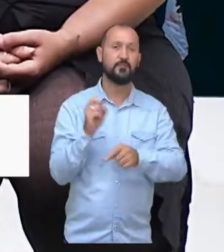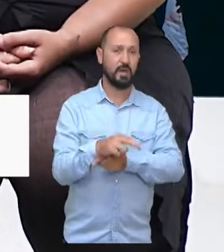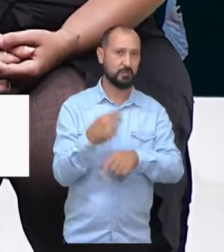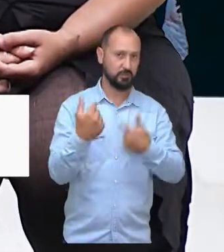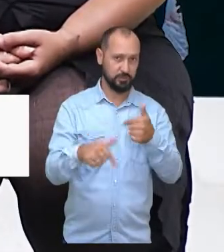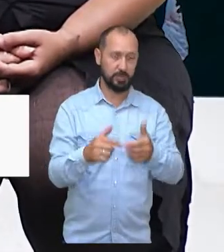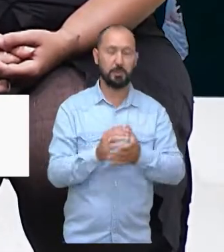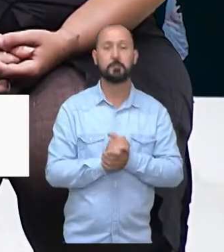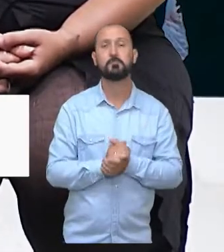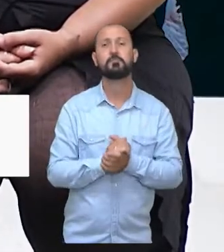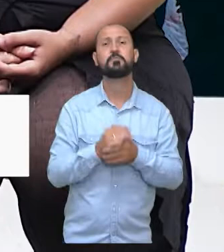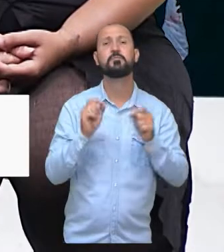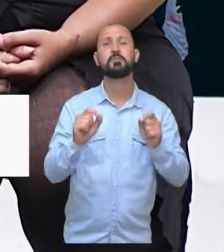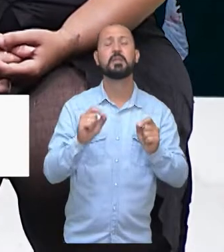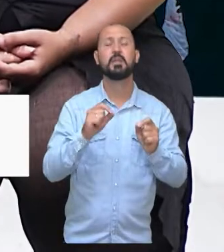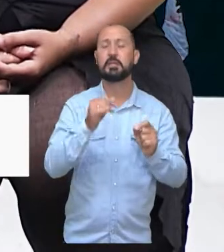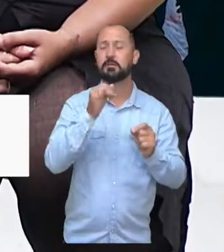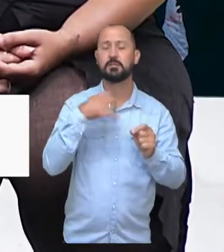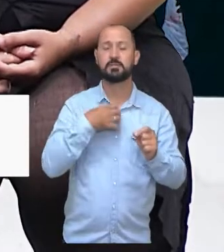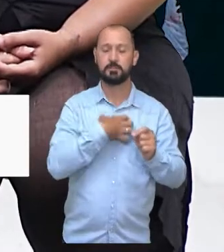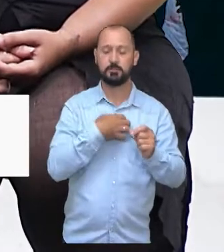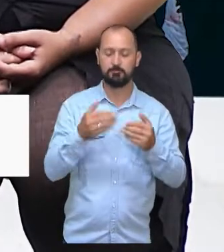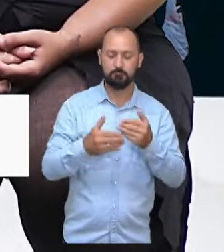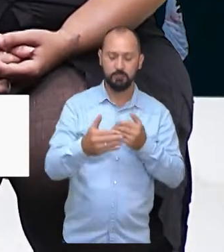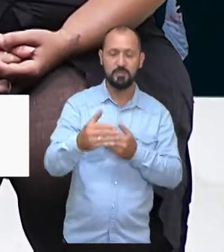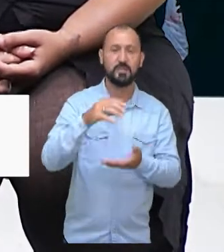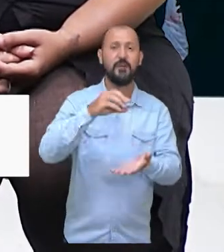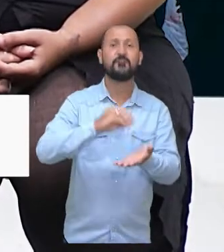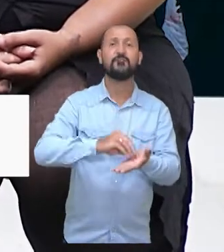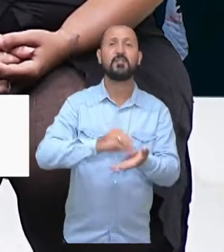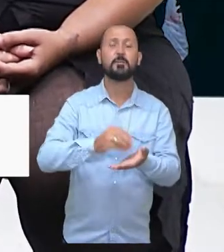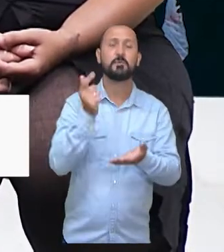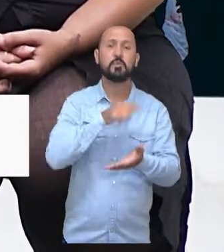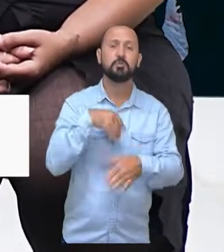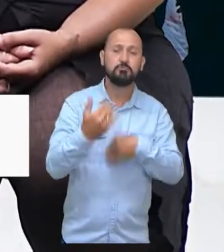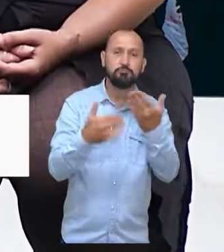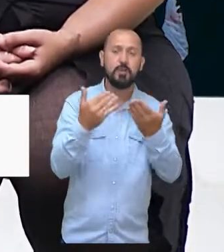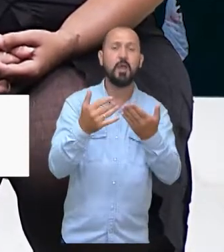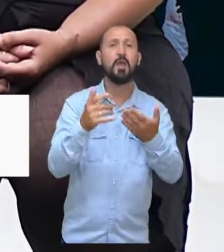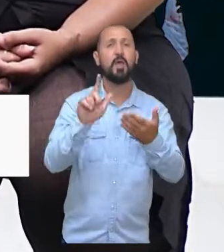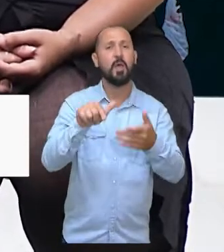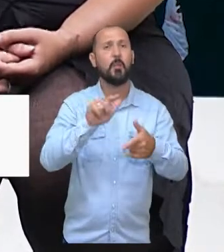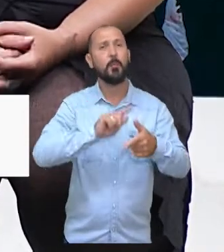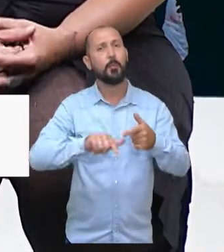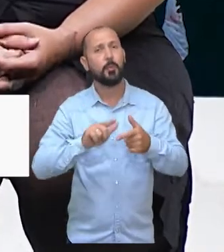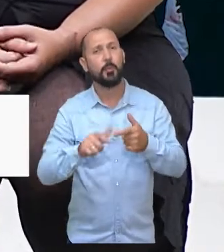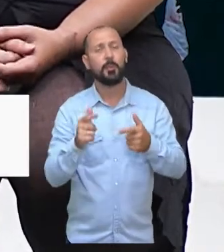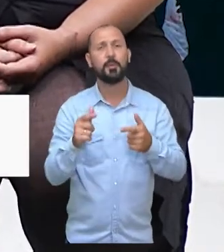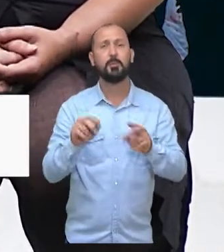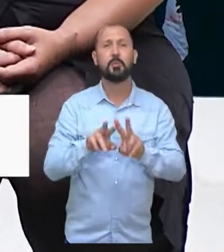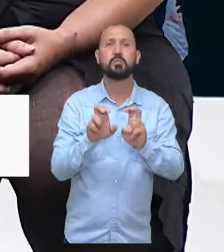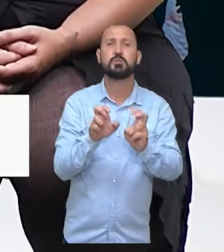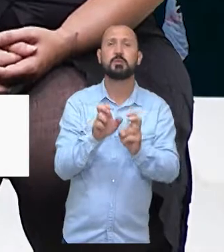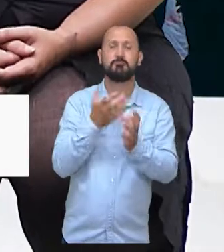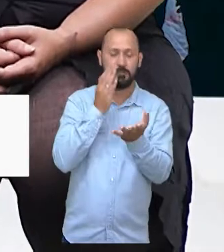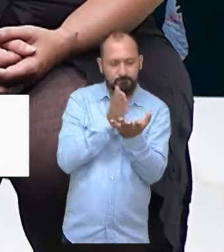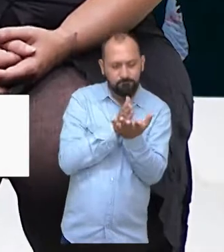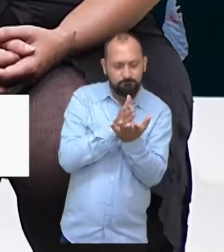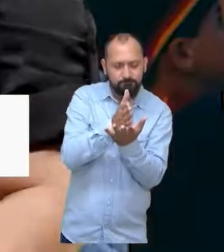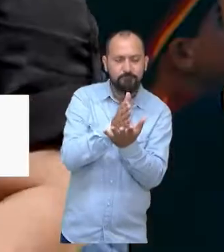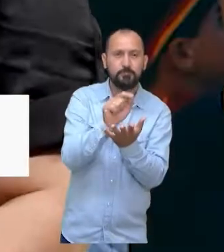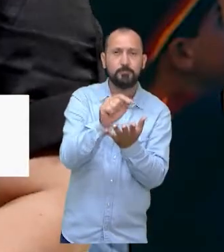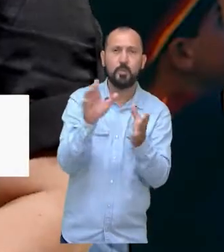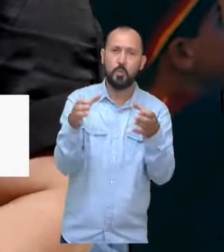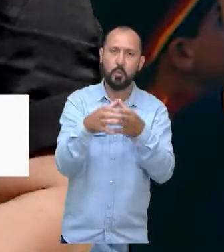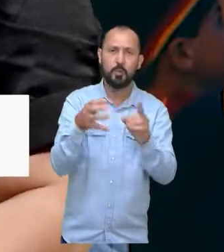falta ainda, né, para a gente avançar mais? Ainda é um problema esse eixo né, para as pessoas LGBT+, aqui no Mato Grosso do